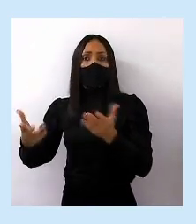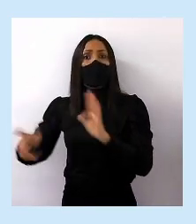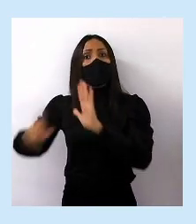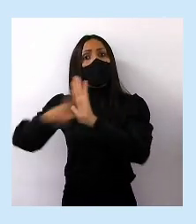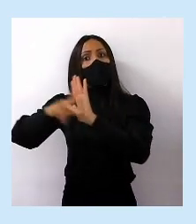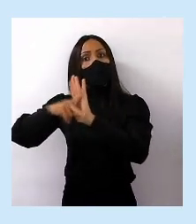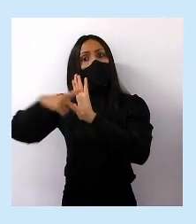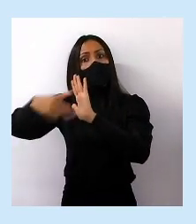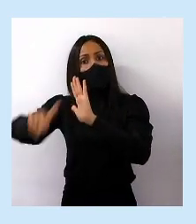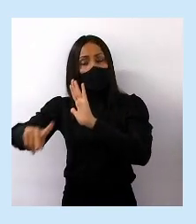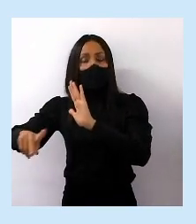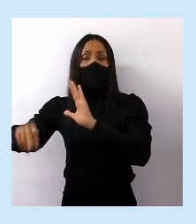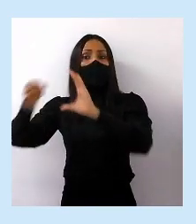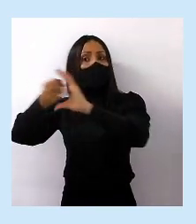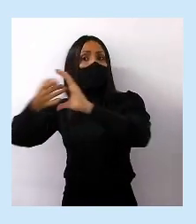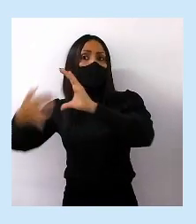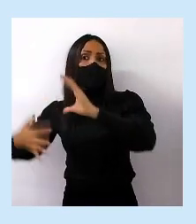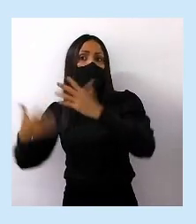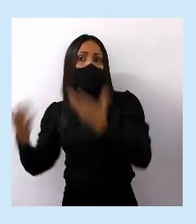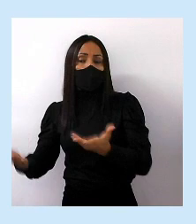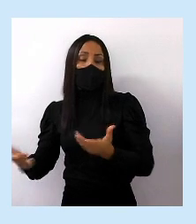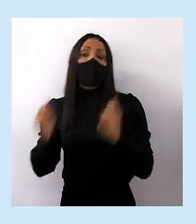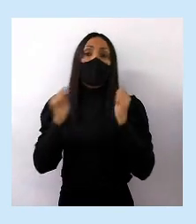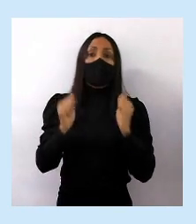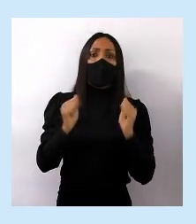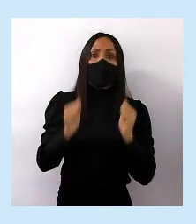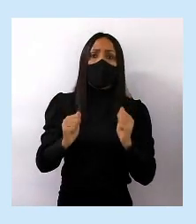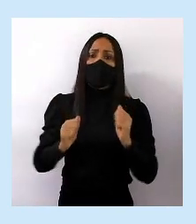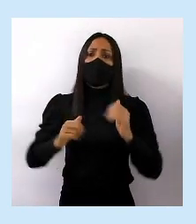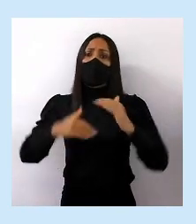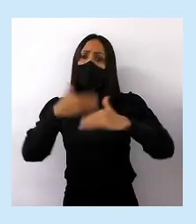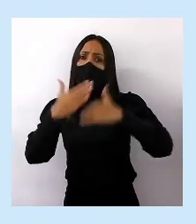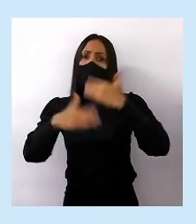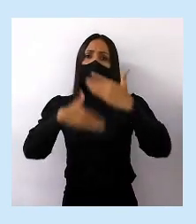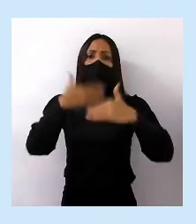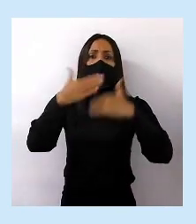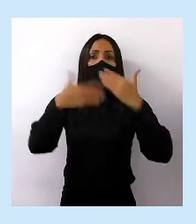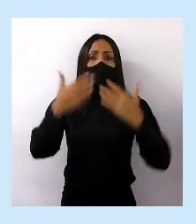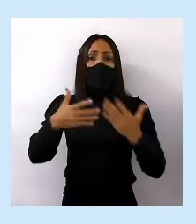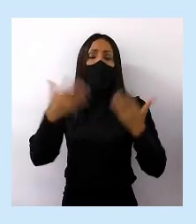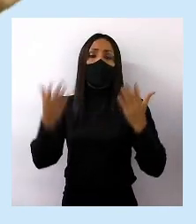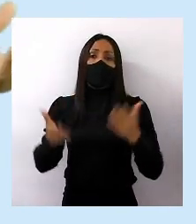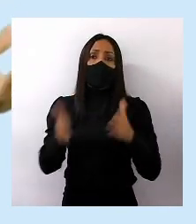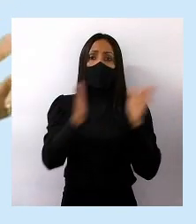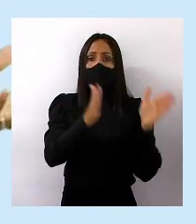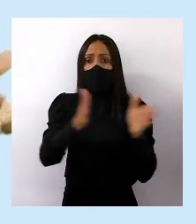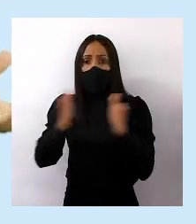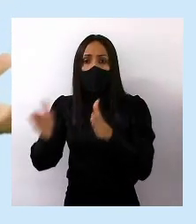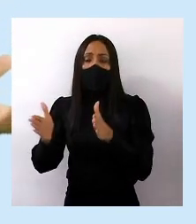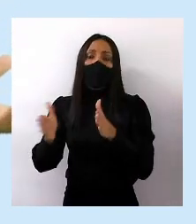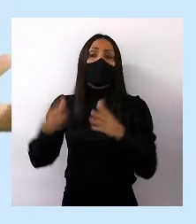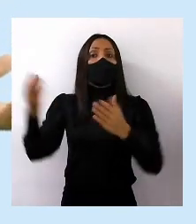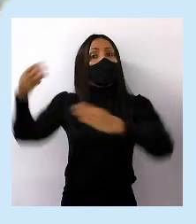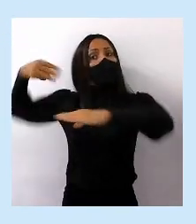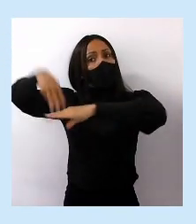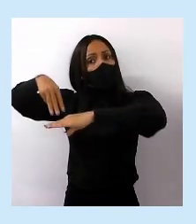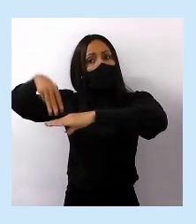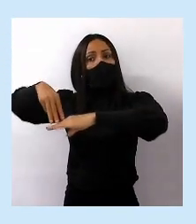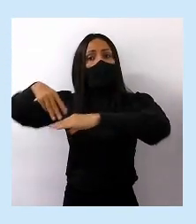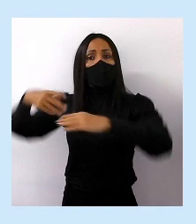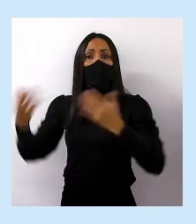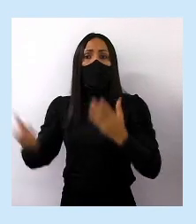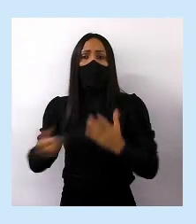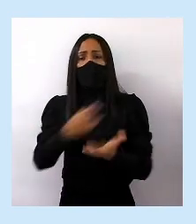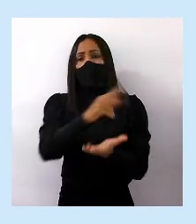seu estilo, mas eles podem pertencer ao mesmo estilo de época, no caso, o modernismo, como vários